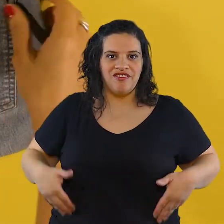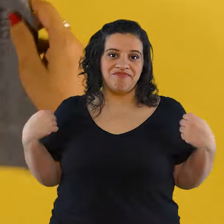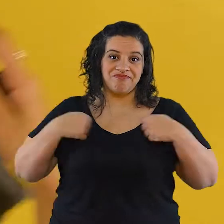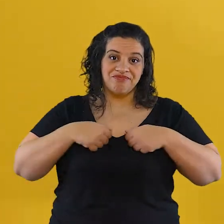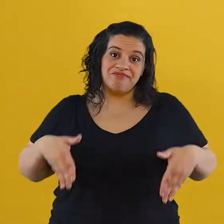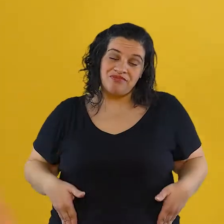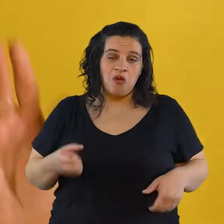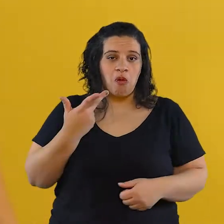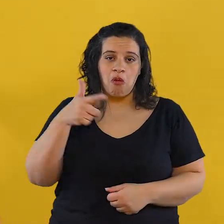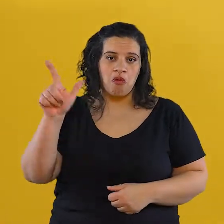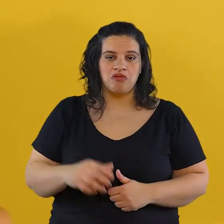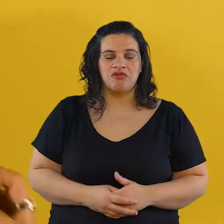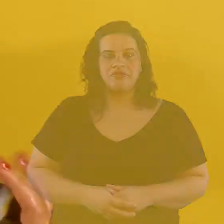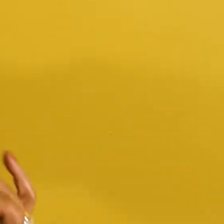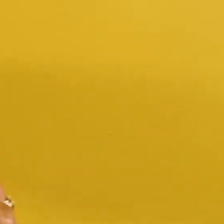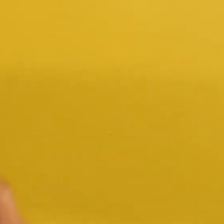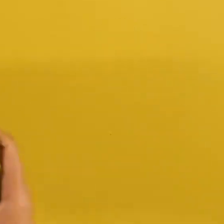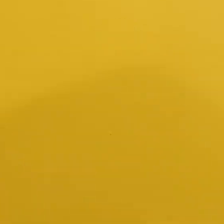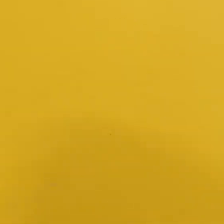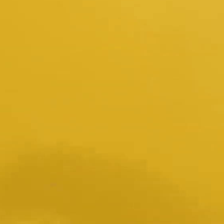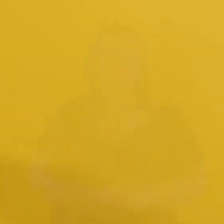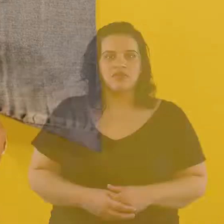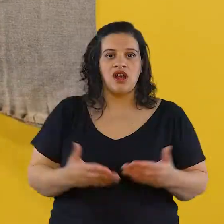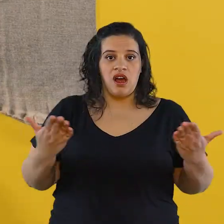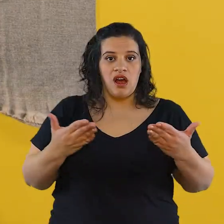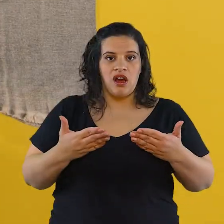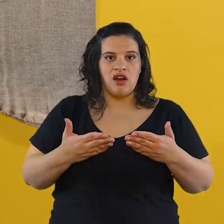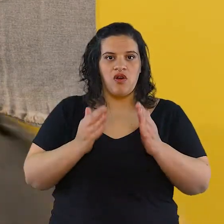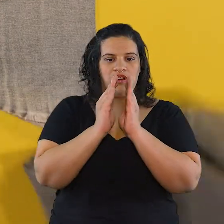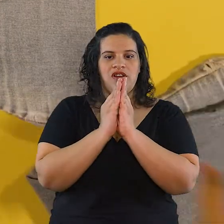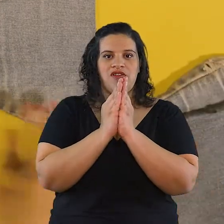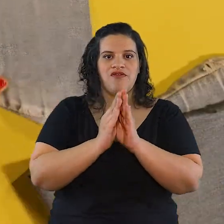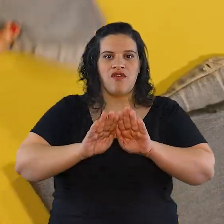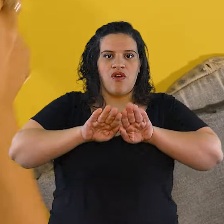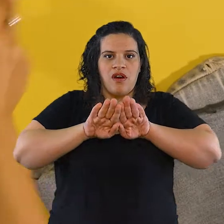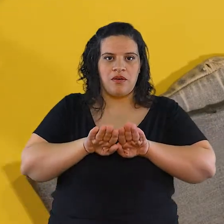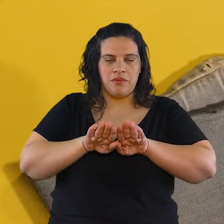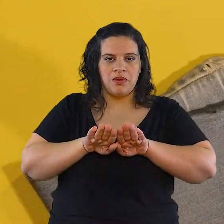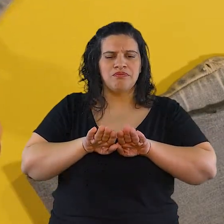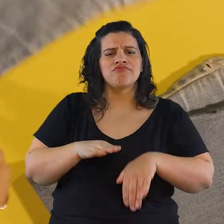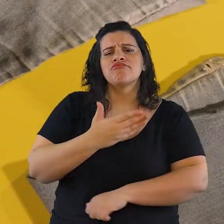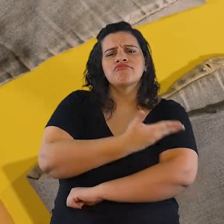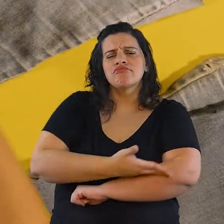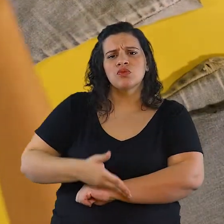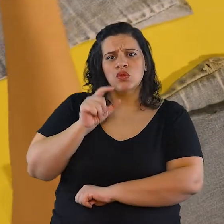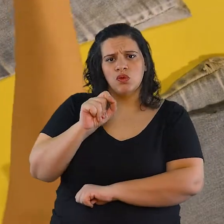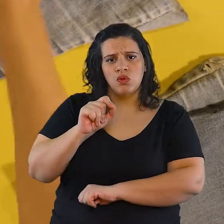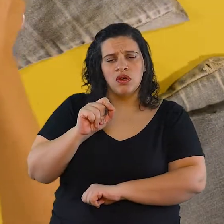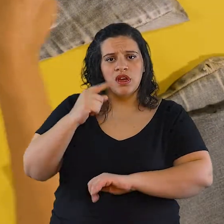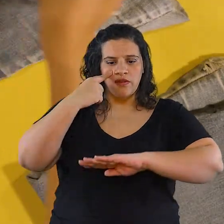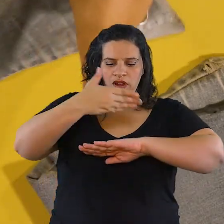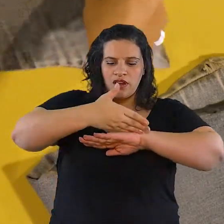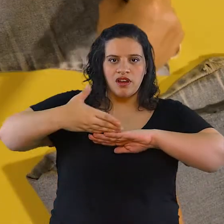peça que eu estiver fazendo ou em alguma outra. Agora aqui, eu vou cortar, vou abrir a